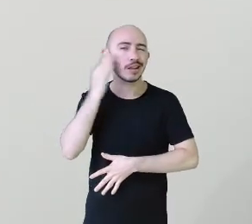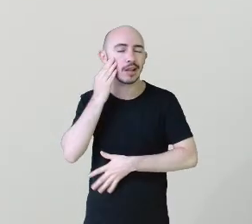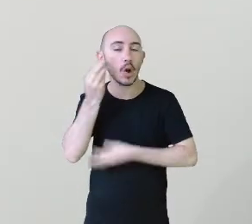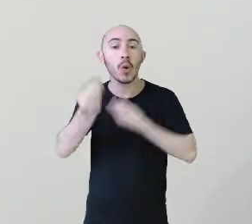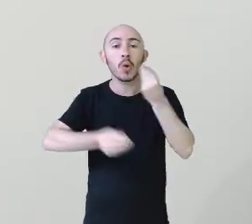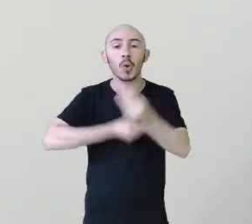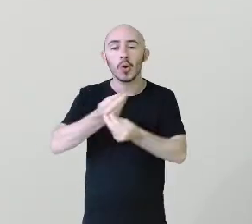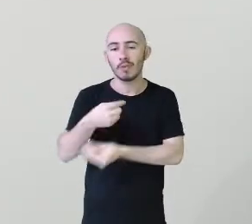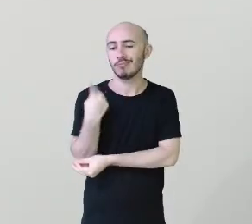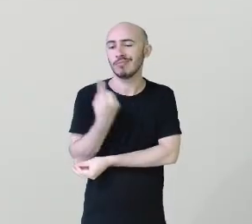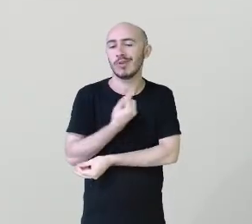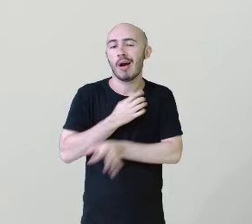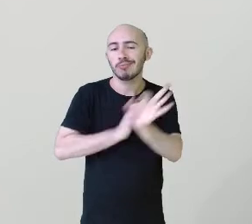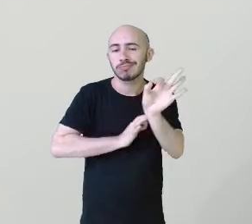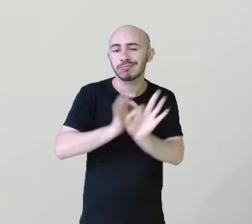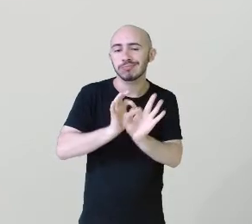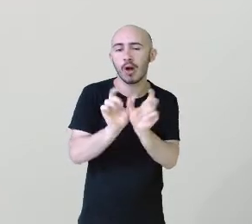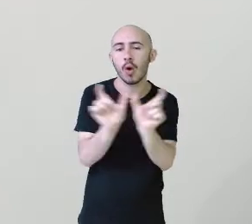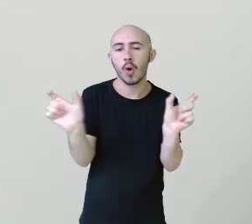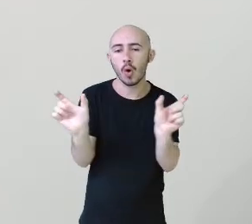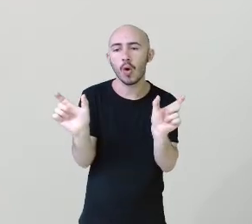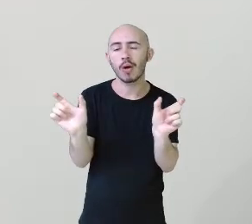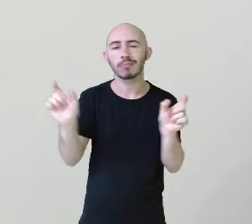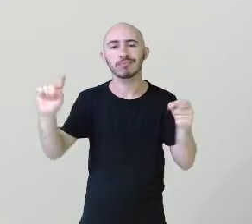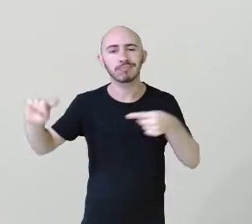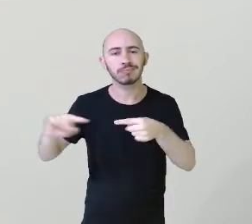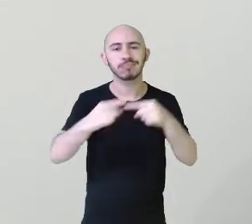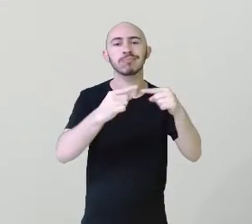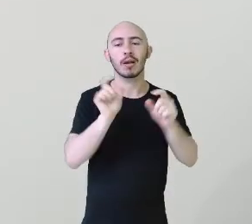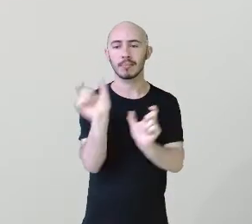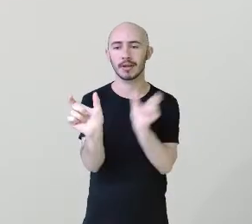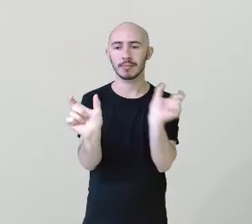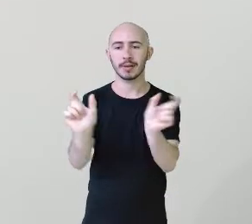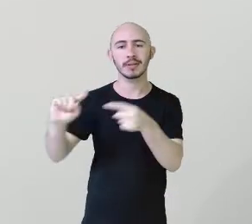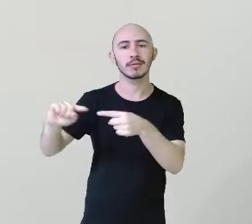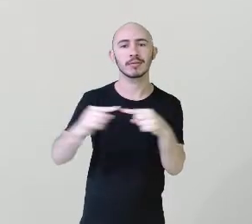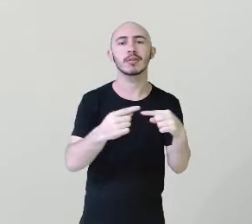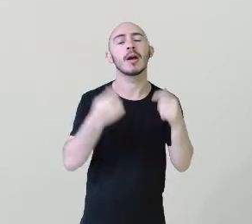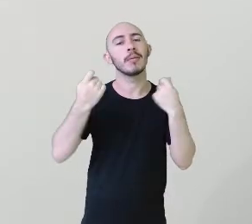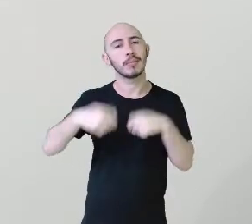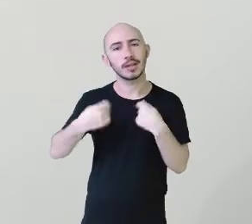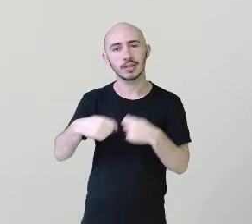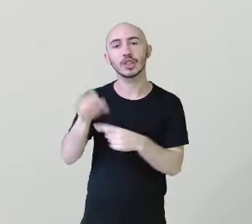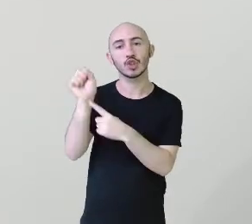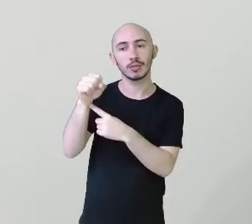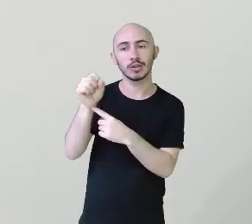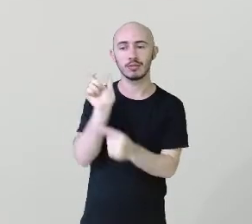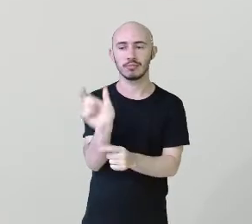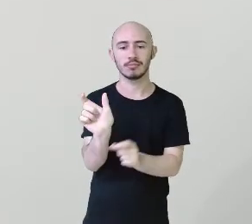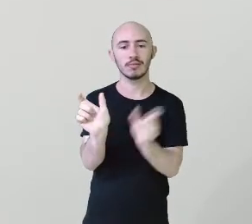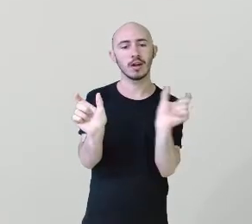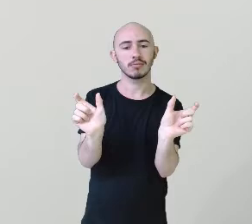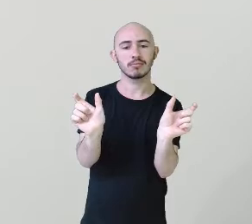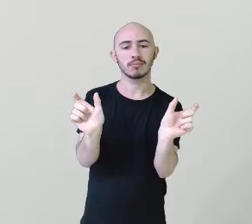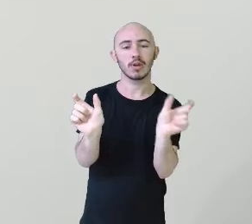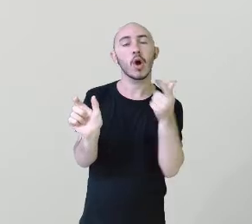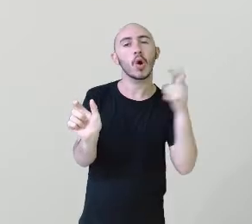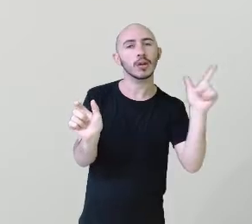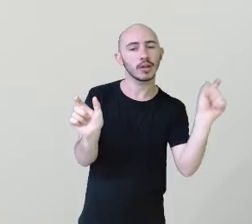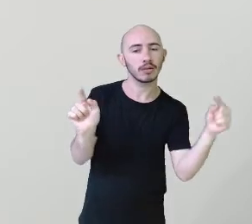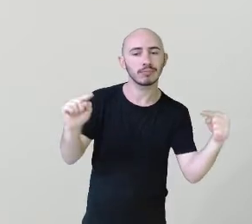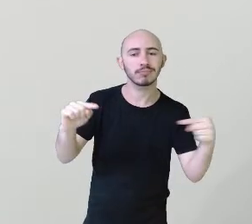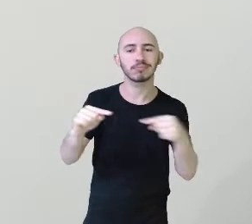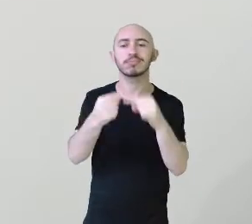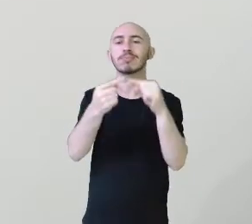como a gente pode fazer a concordância nominal? Eu tenho que concordar com o nome. Eu tenho que prestar atenção